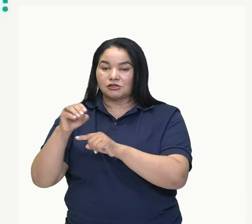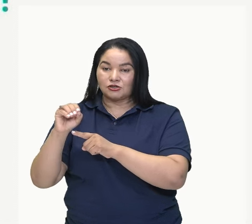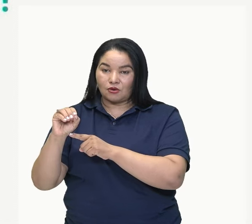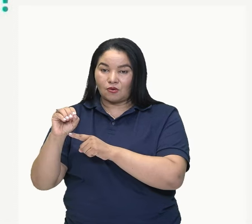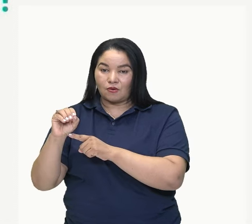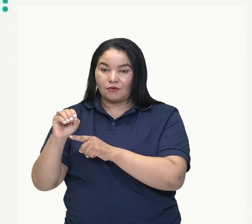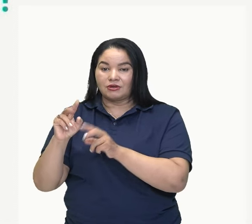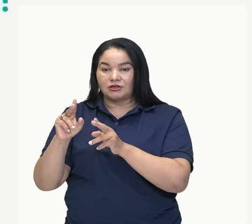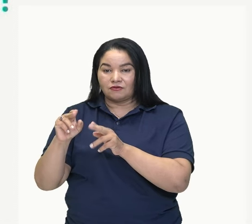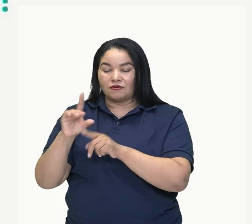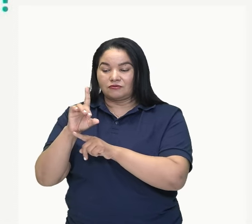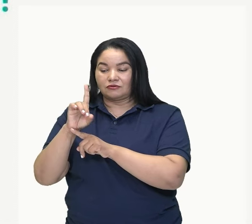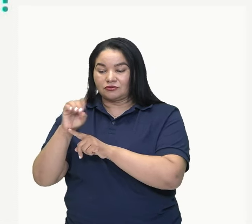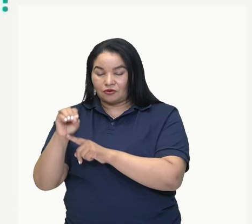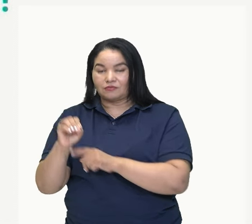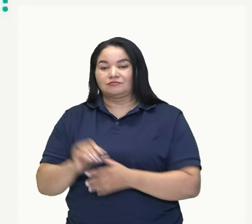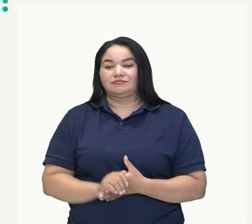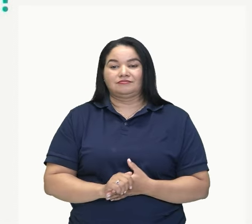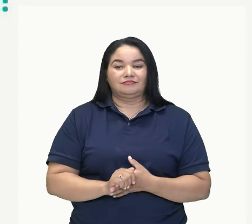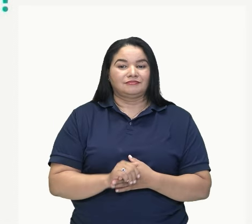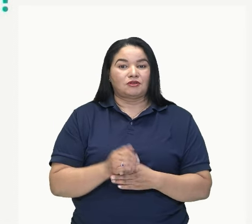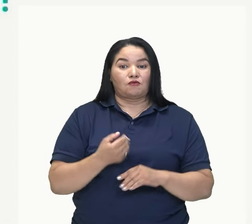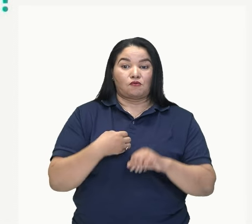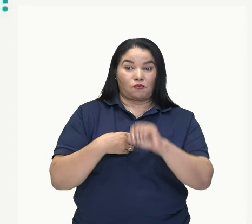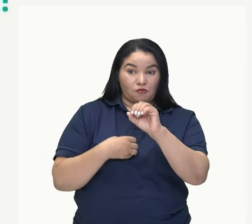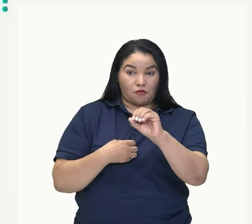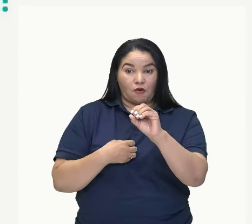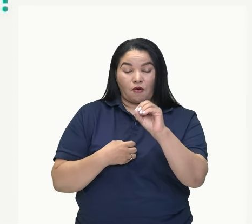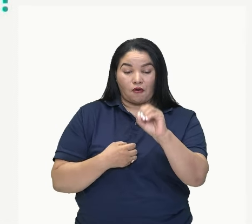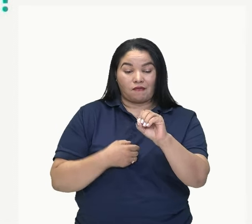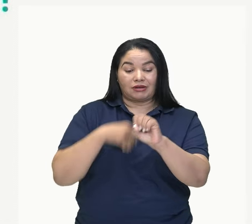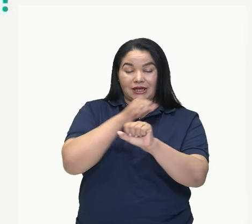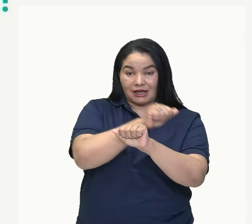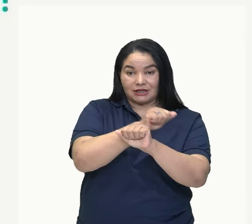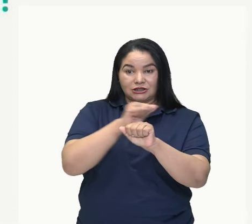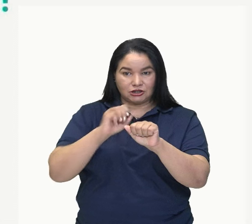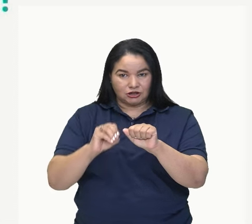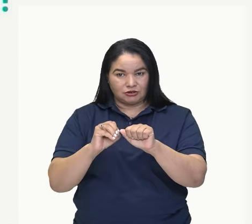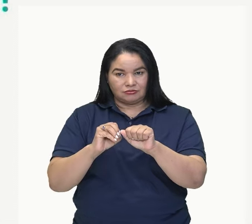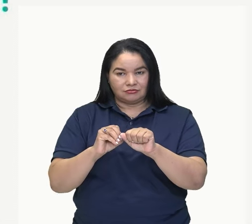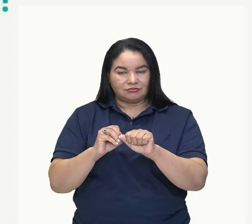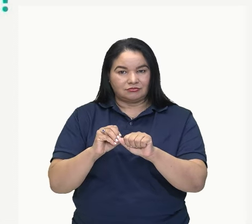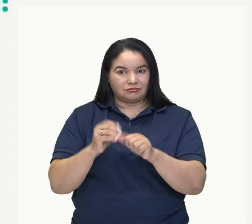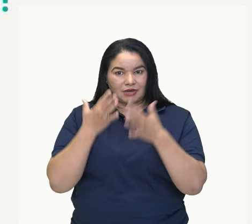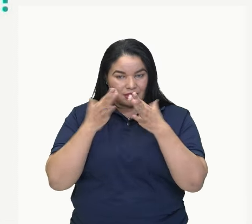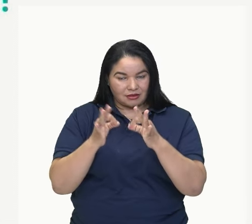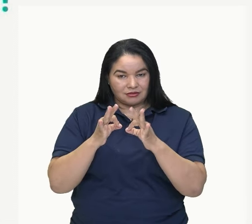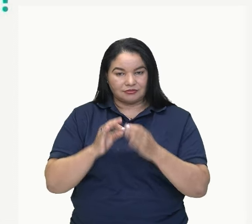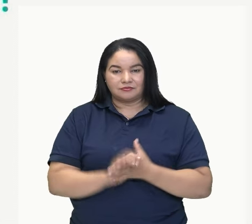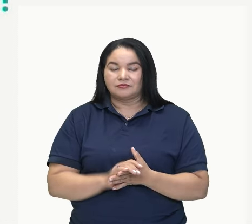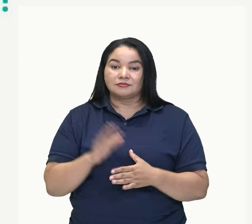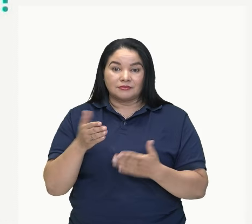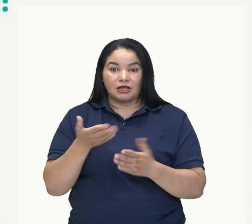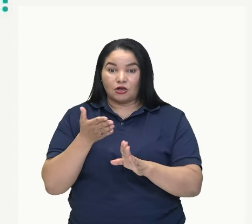Esse ó é artigo, tá? Então, fiquem atentos a essas observações, tá? Então, eu identifiquei